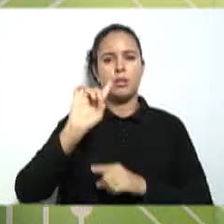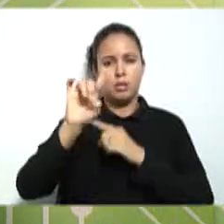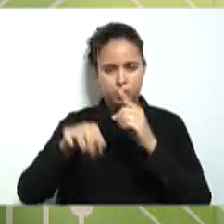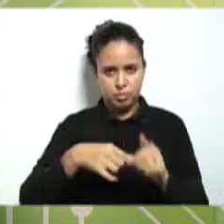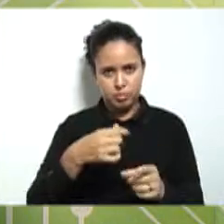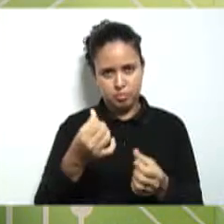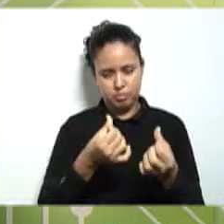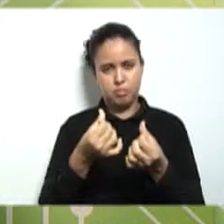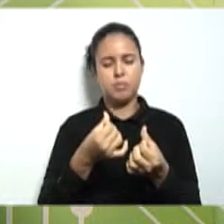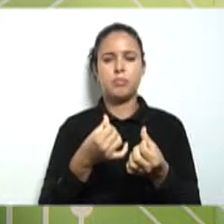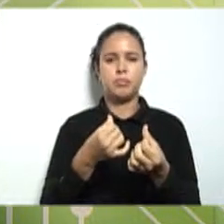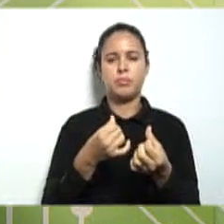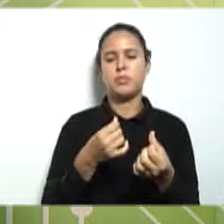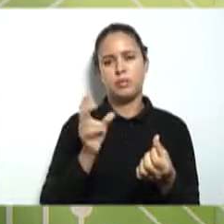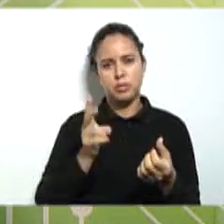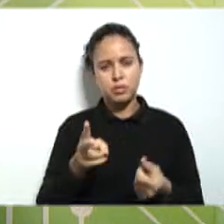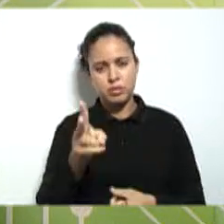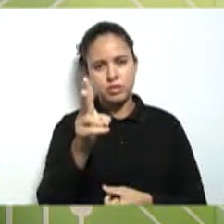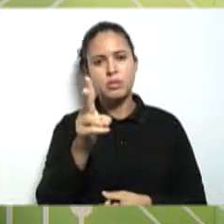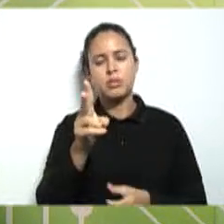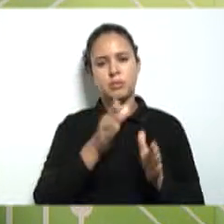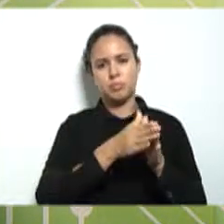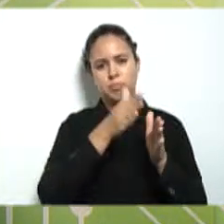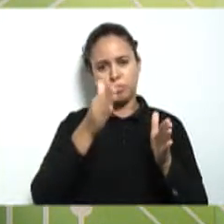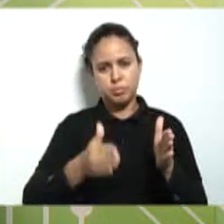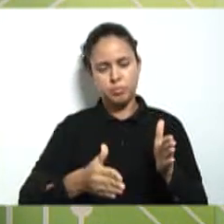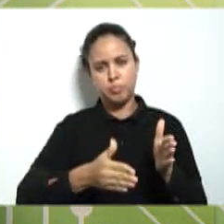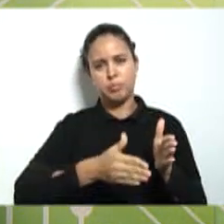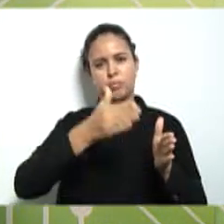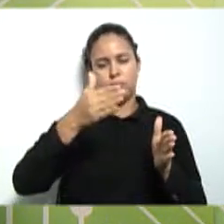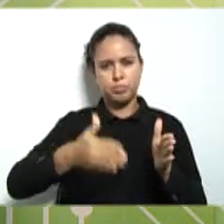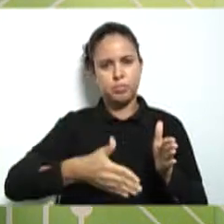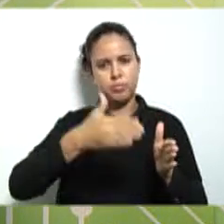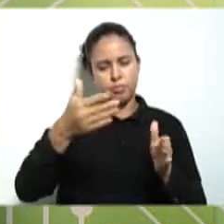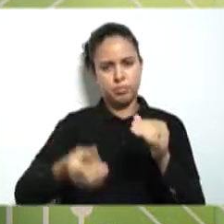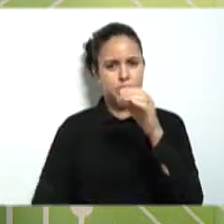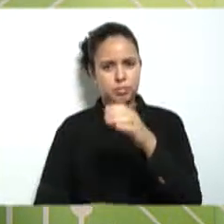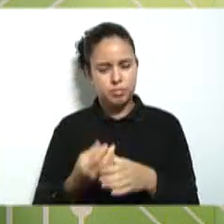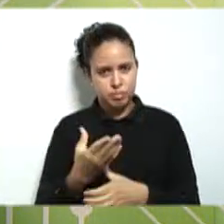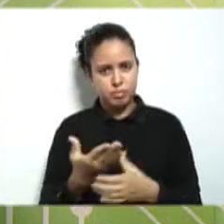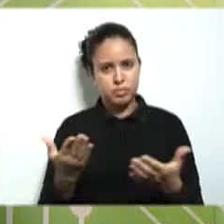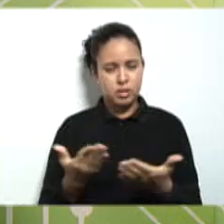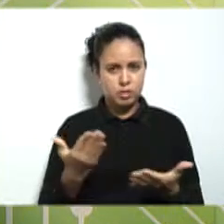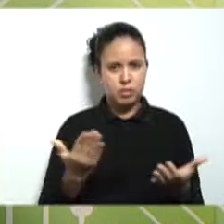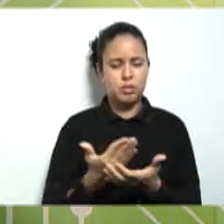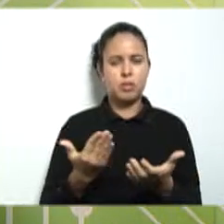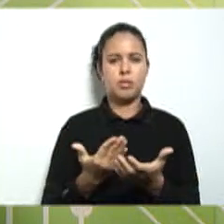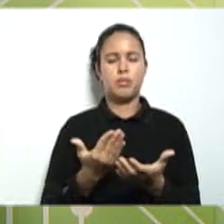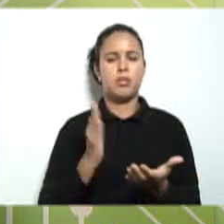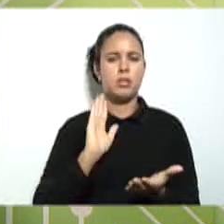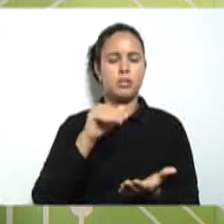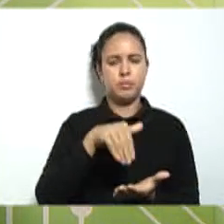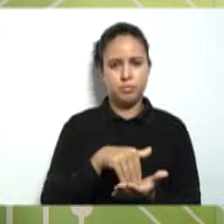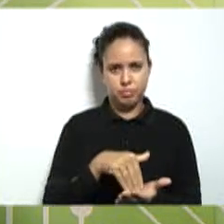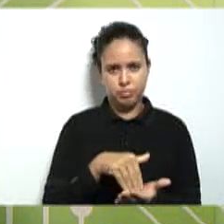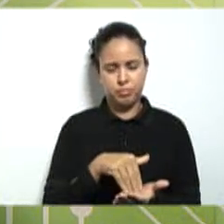outras etapas e vocês precisam continuar sempre com a mesma cooperativa que vocês vão estar criando agora, vocês vão seguir